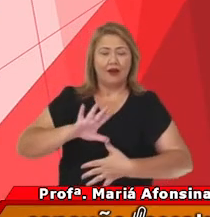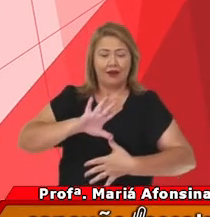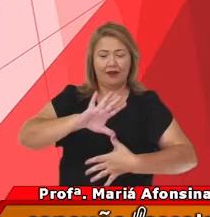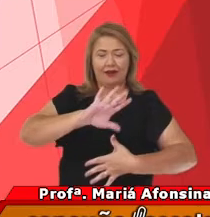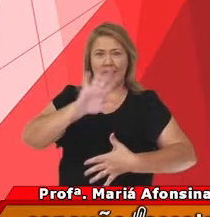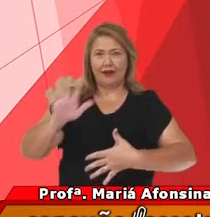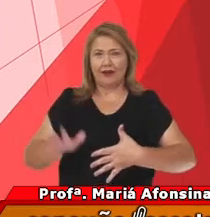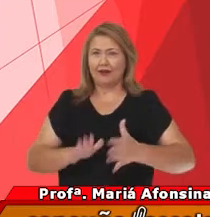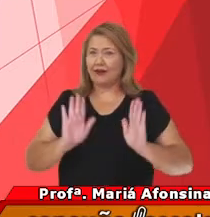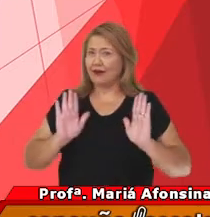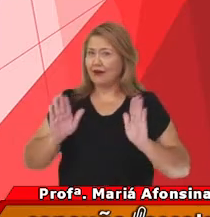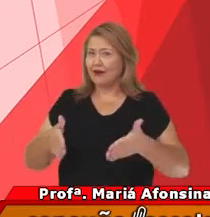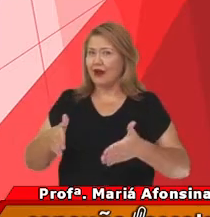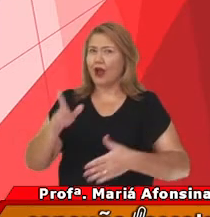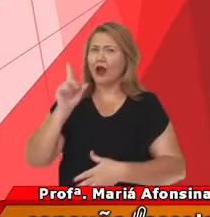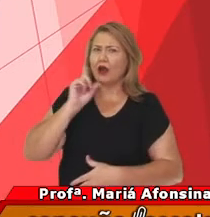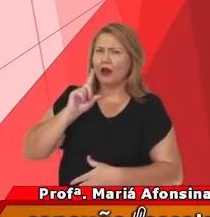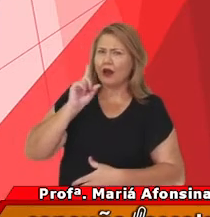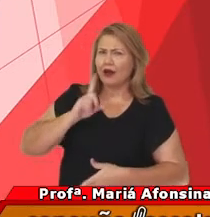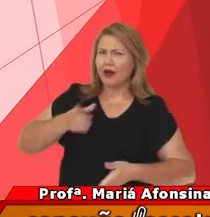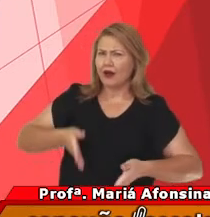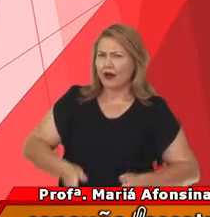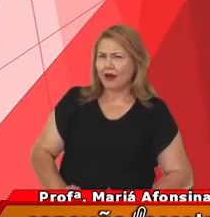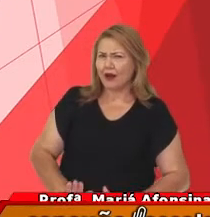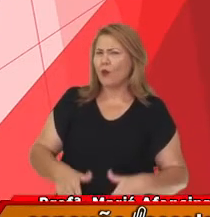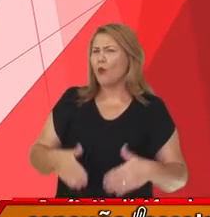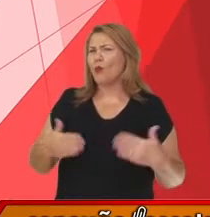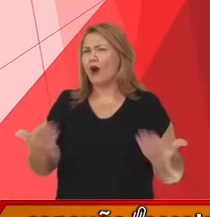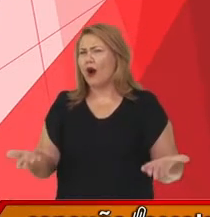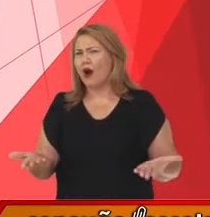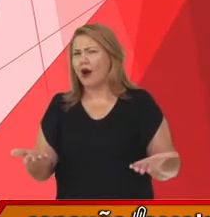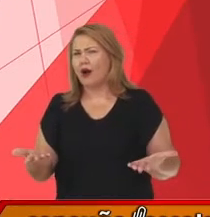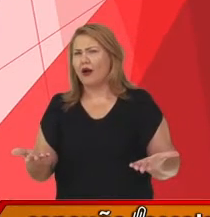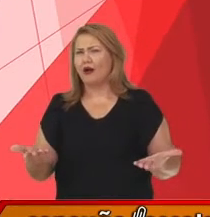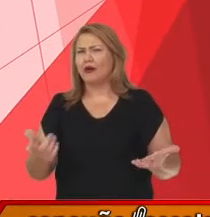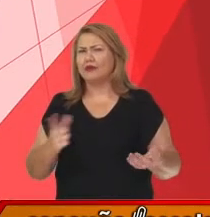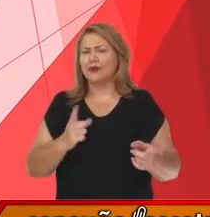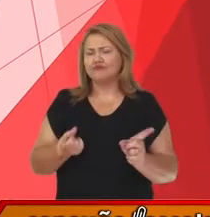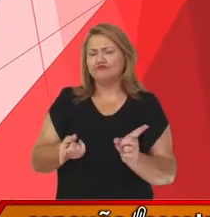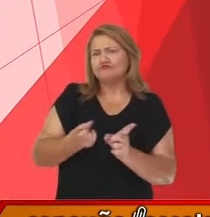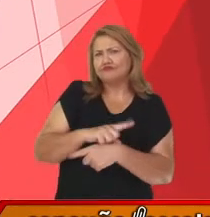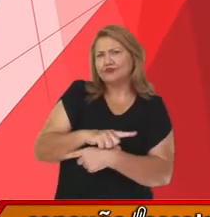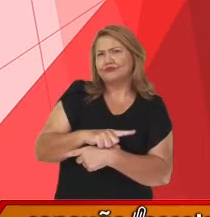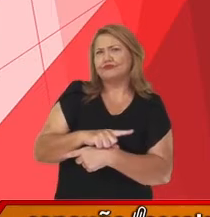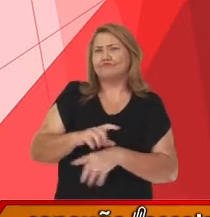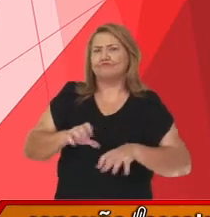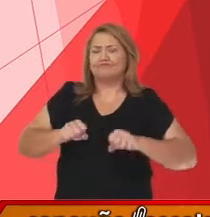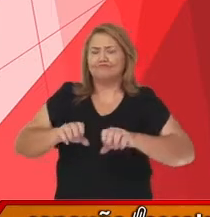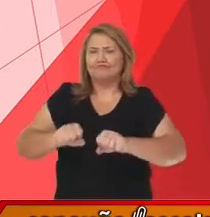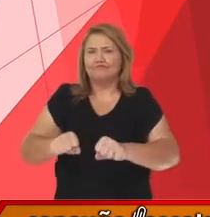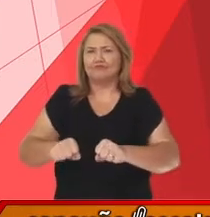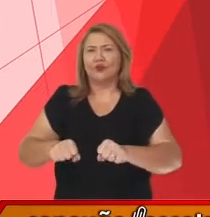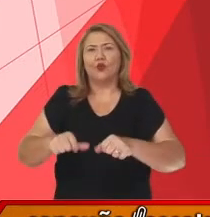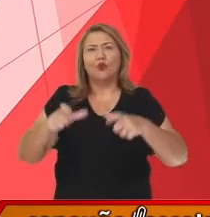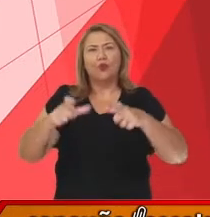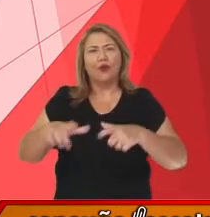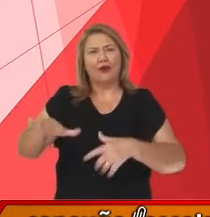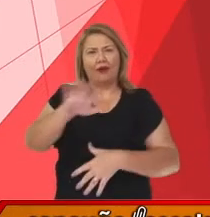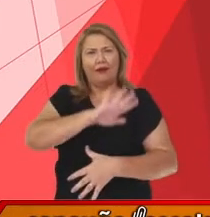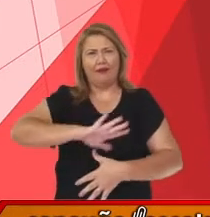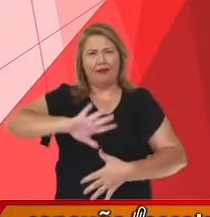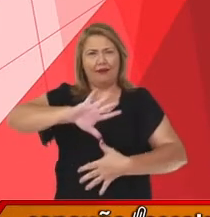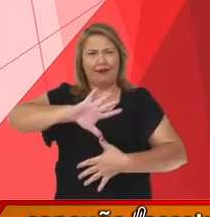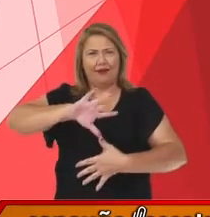os americanos? Quais contradições e dominações na terra do Tio Sam? Nesta